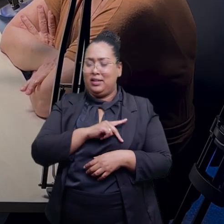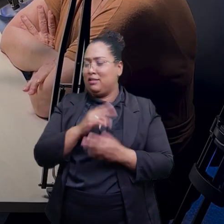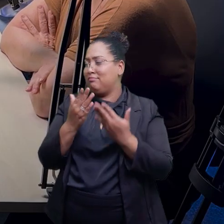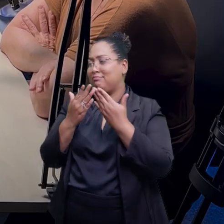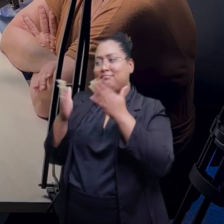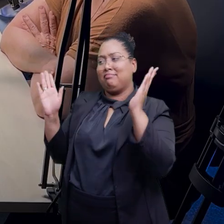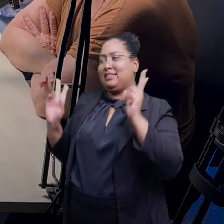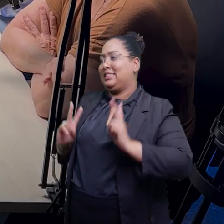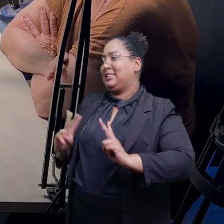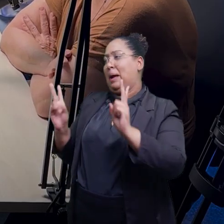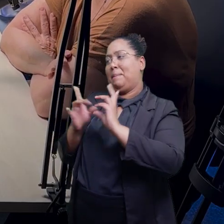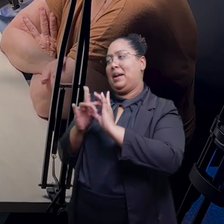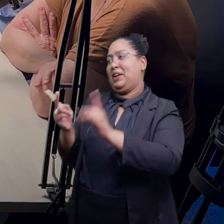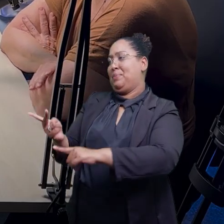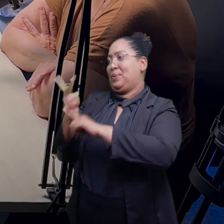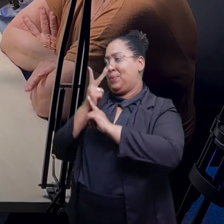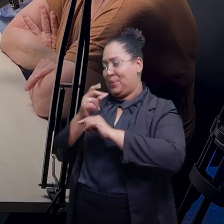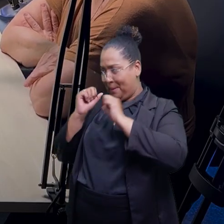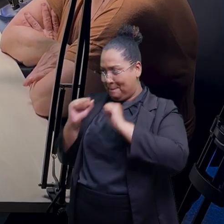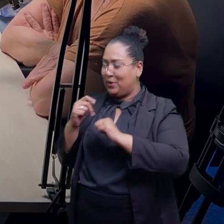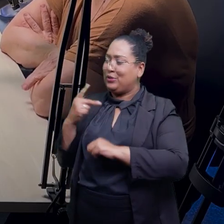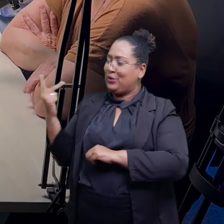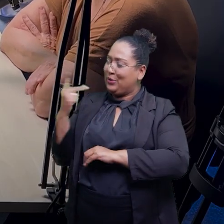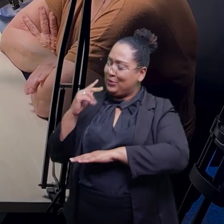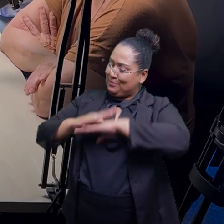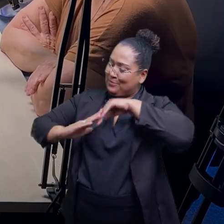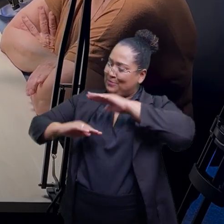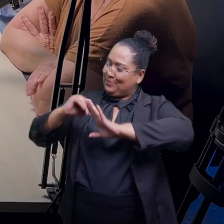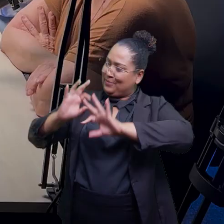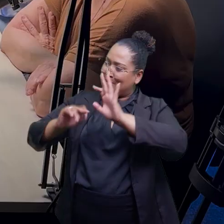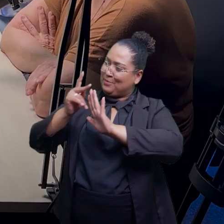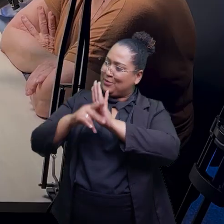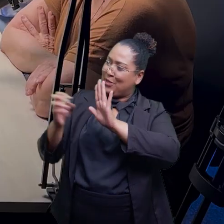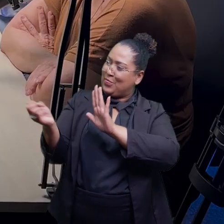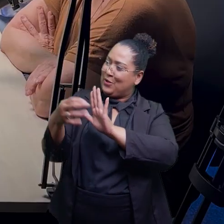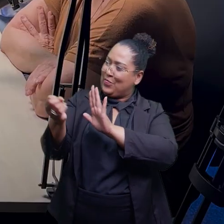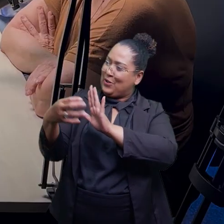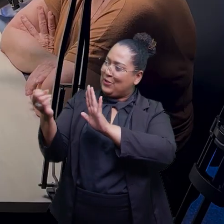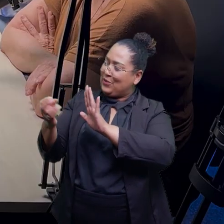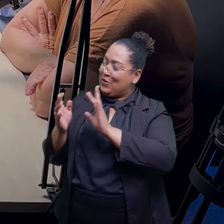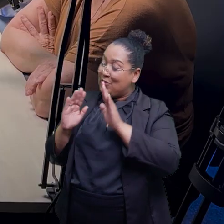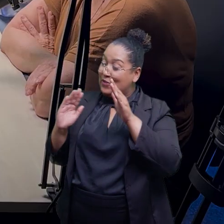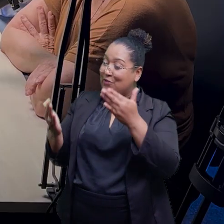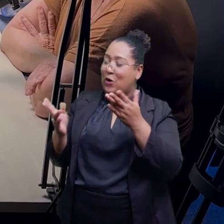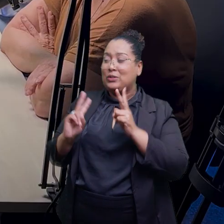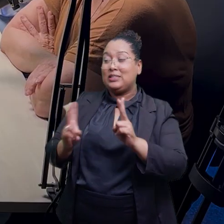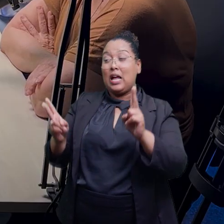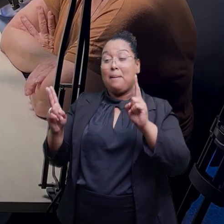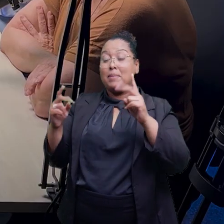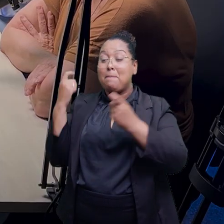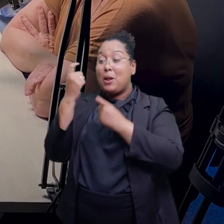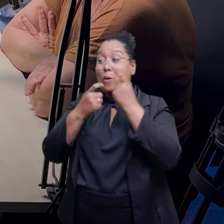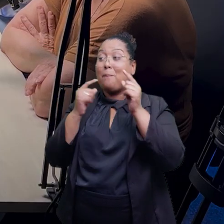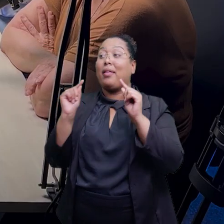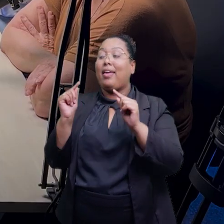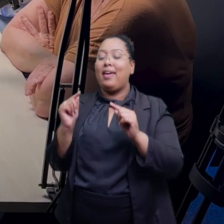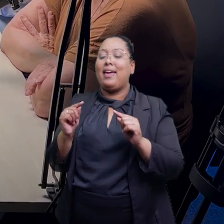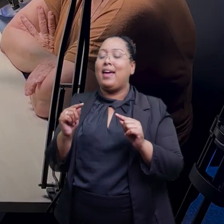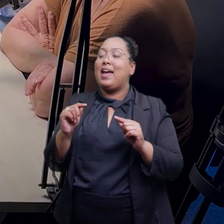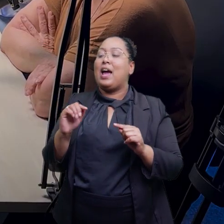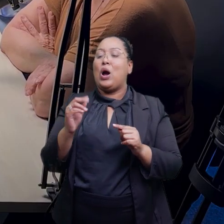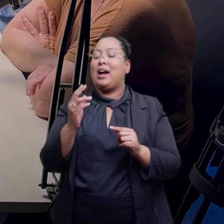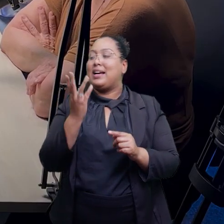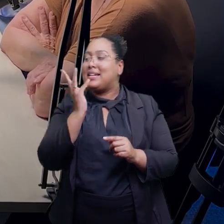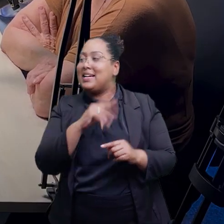sempre à disposição, que a gente possa fazer e construir muitos projetos, né, pensando se realmente dando voz, dando vez